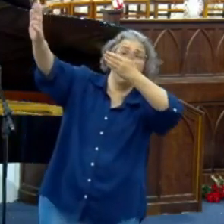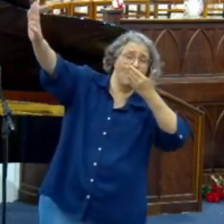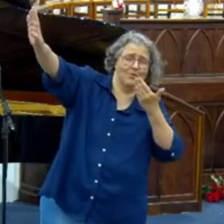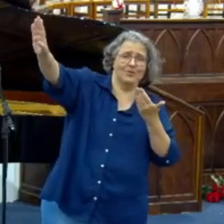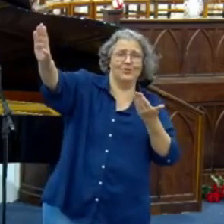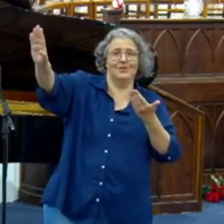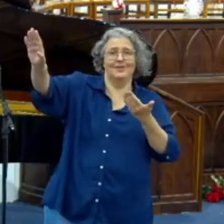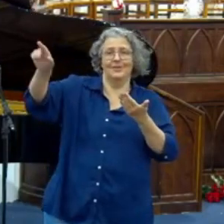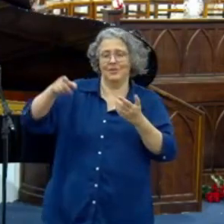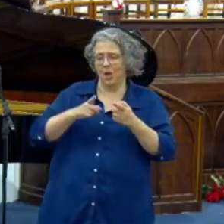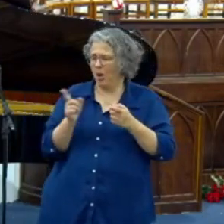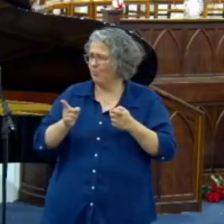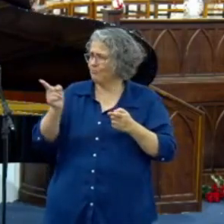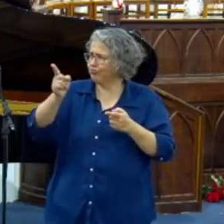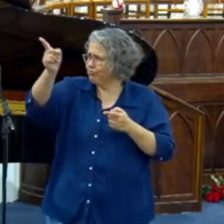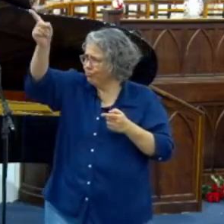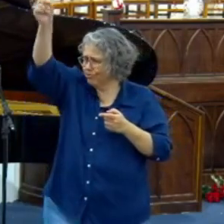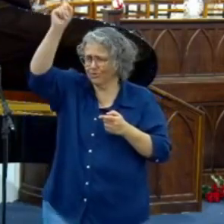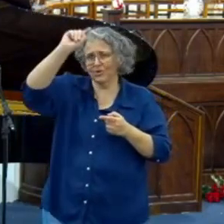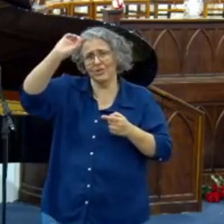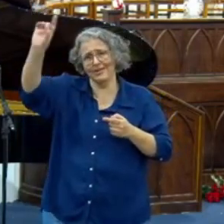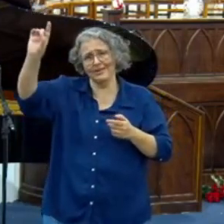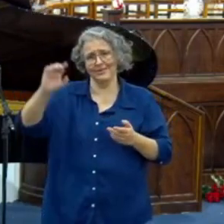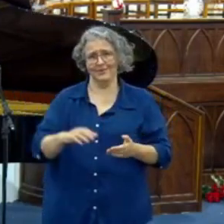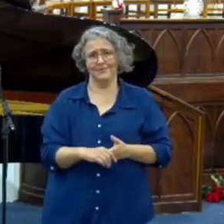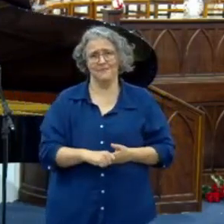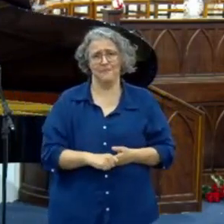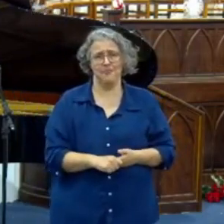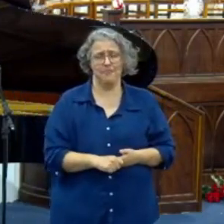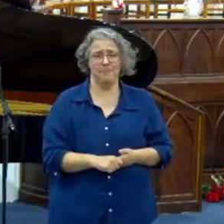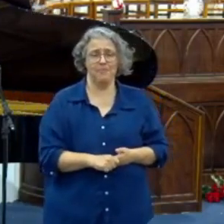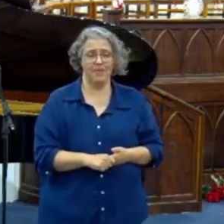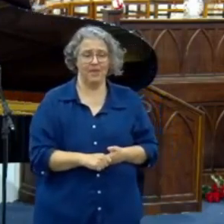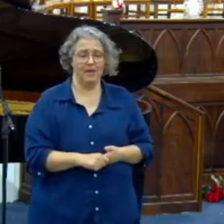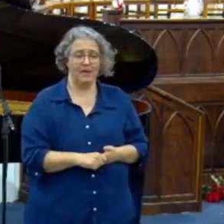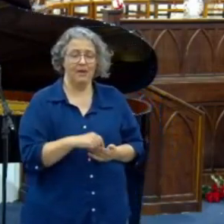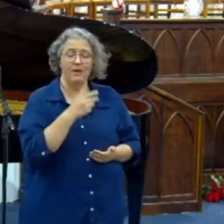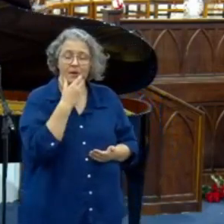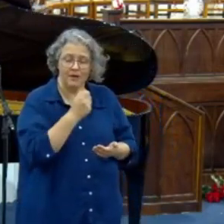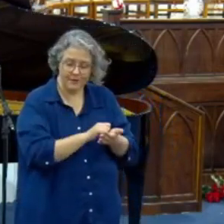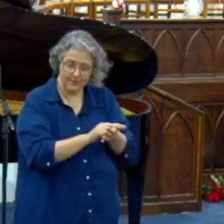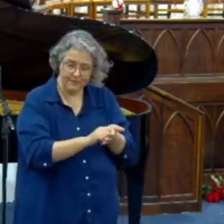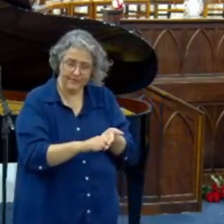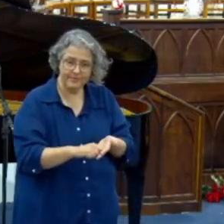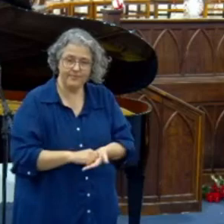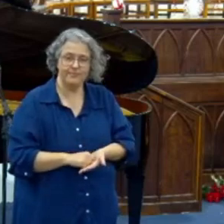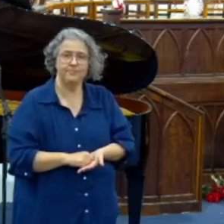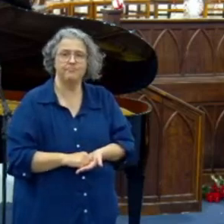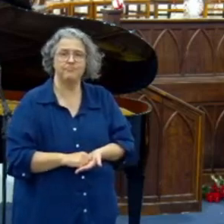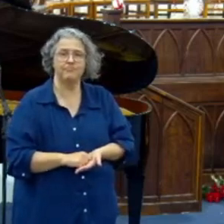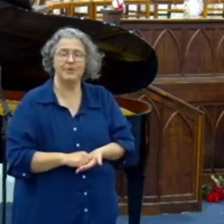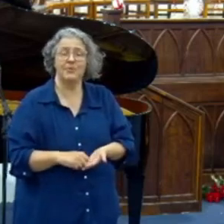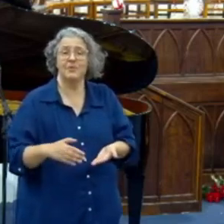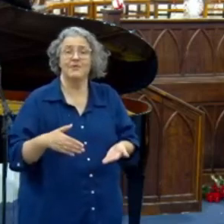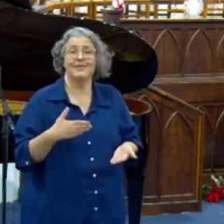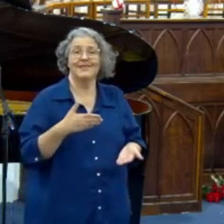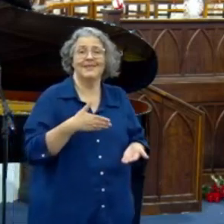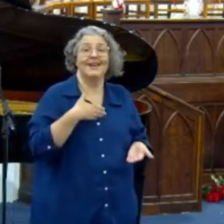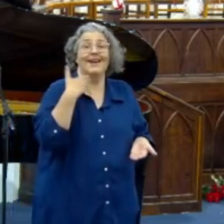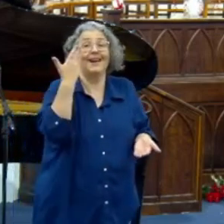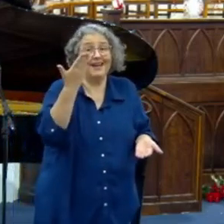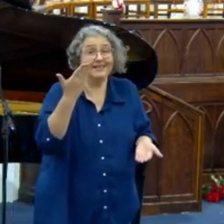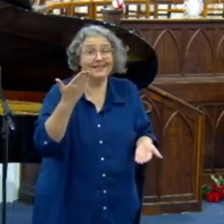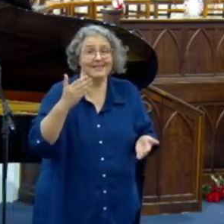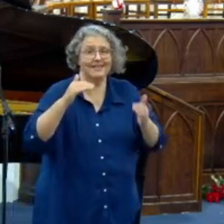pode cumprir o que não conseguimos. Aqui esses autores começam a dizer, quando você acha que